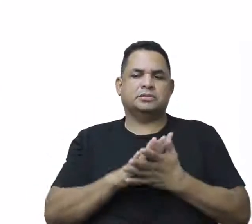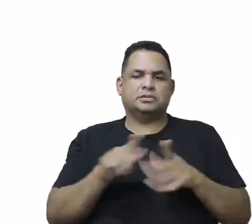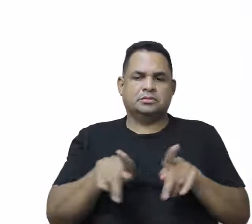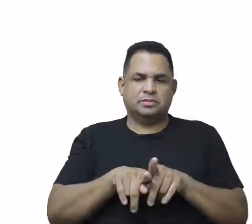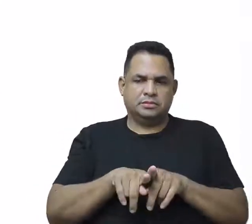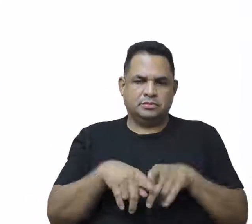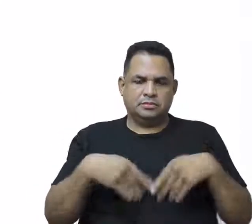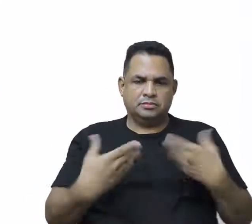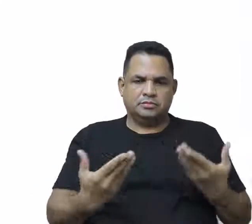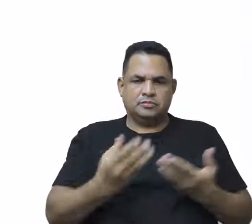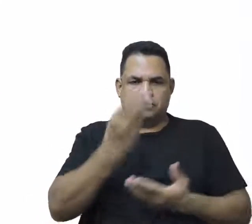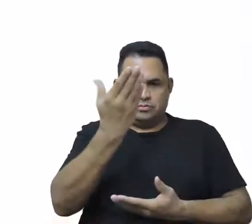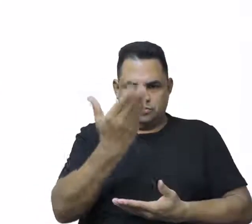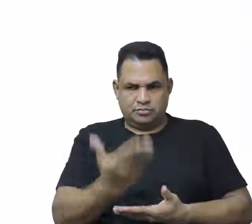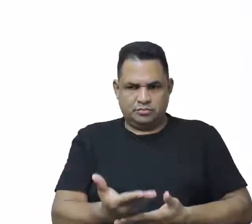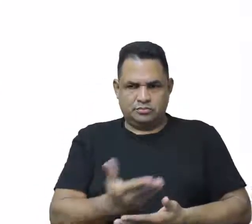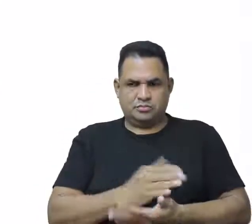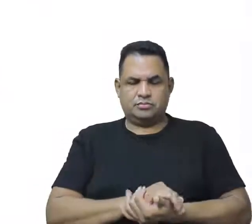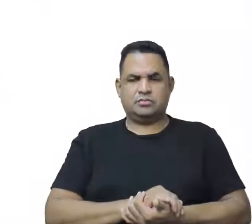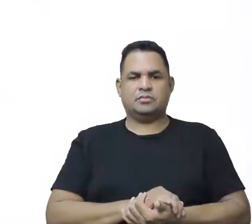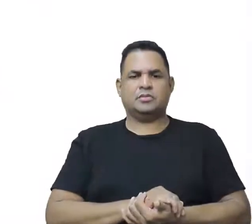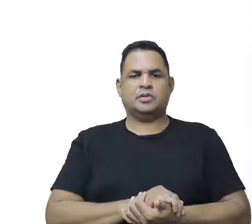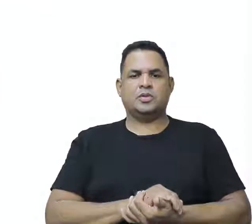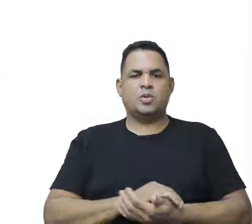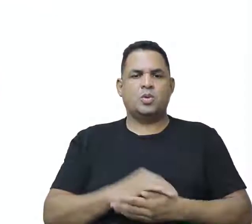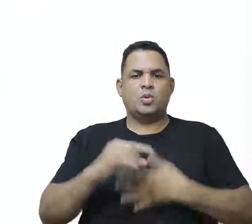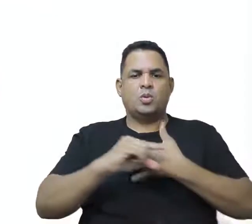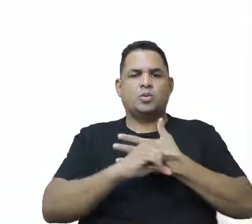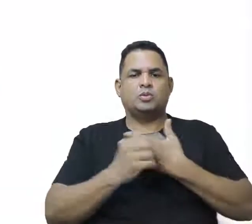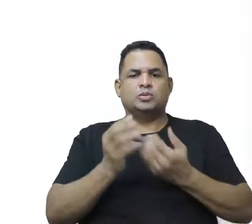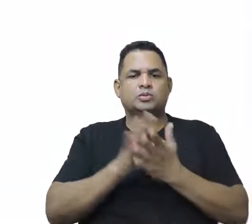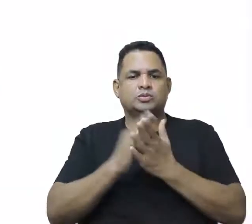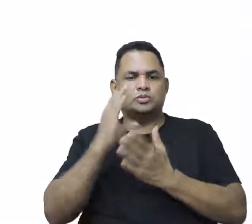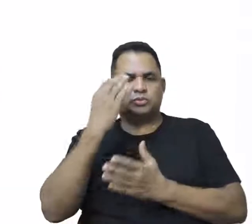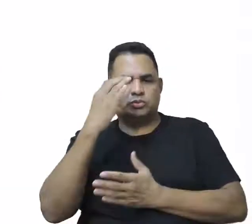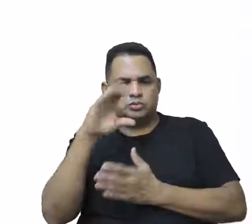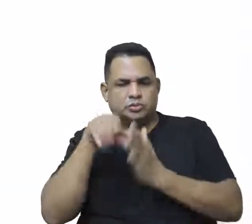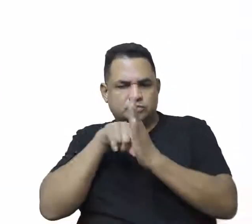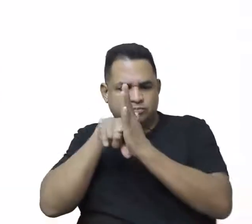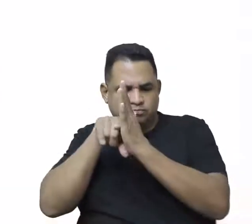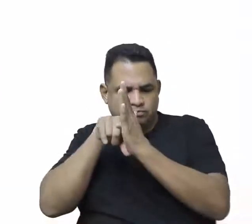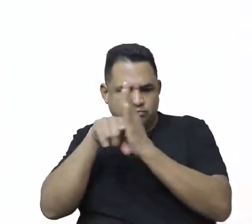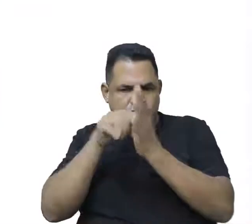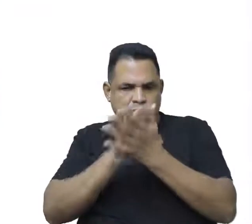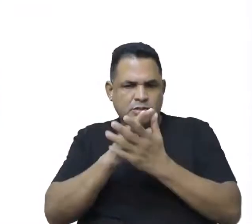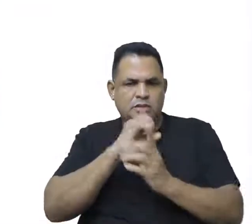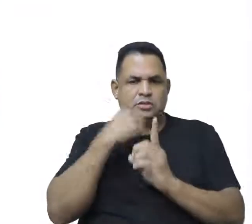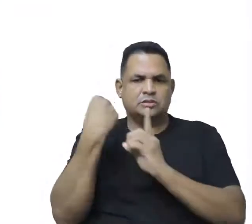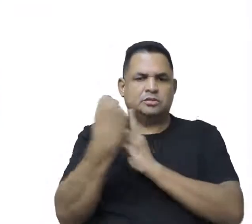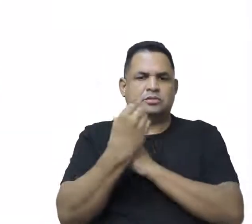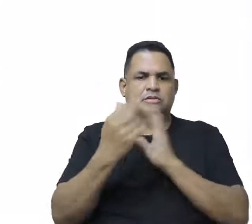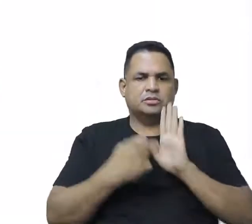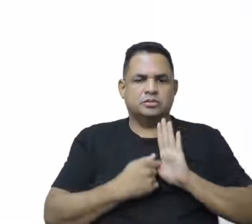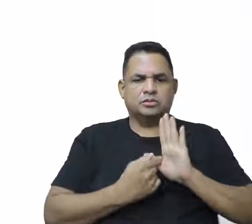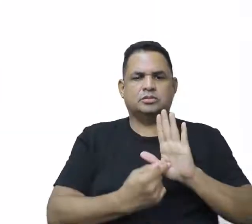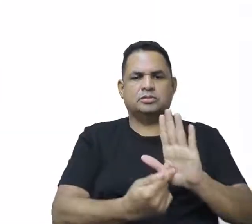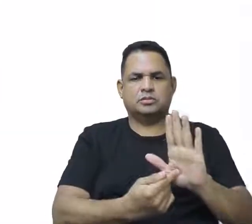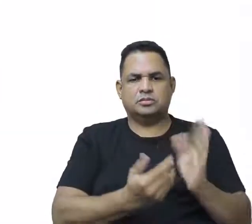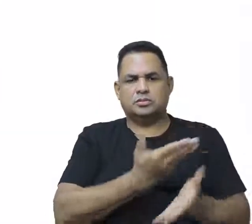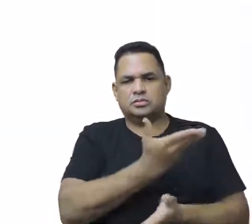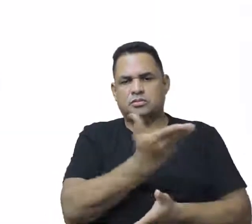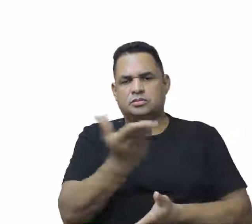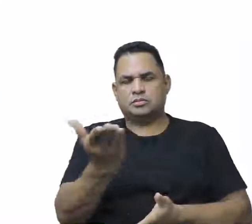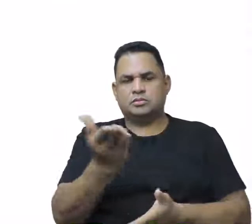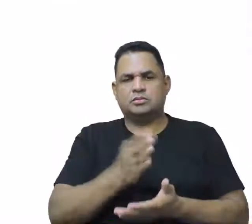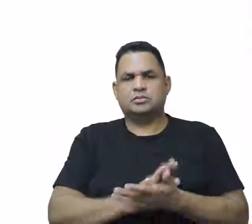certo? Então, esses foram os estudiosos, né, da sociologia que nós trouxemos aí